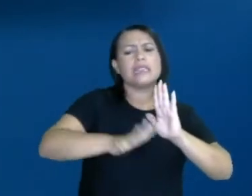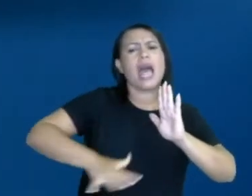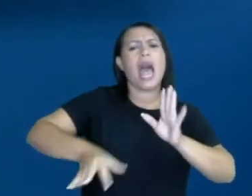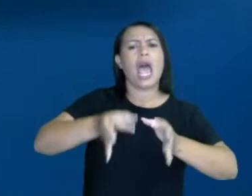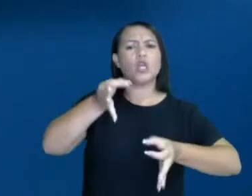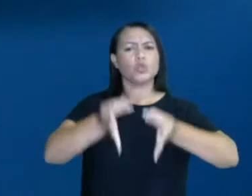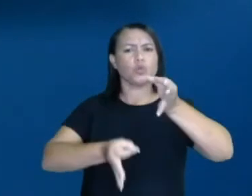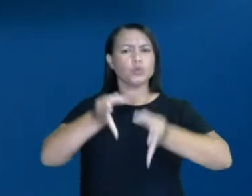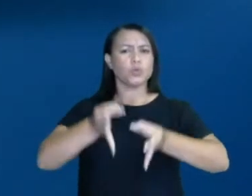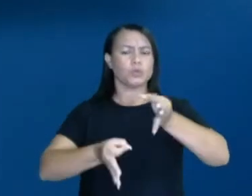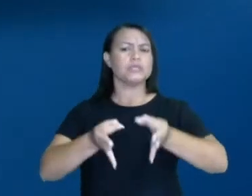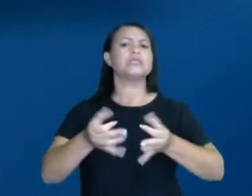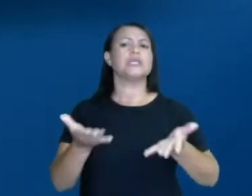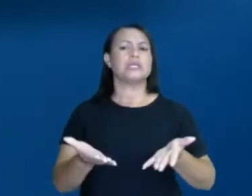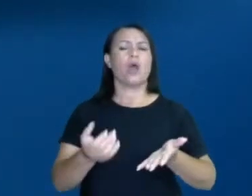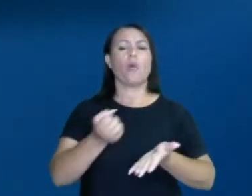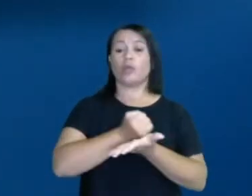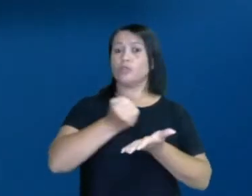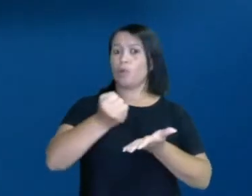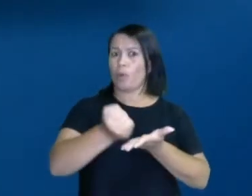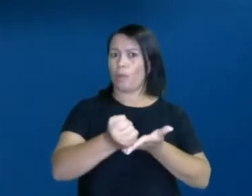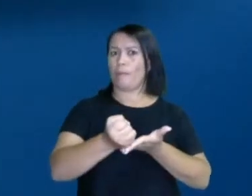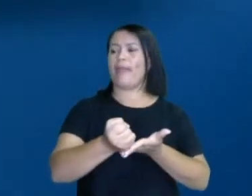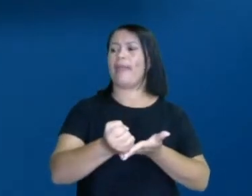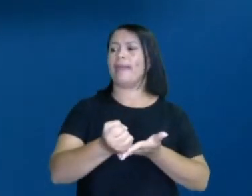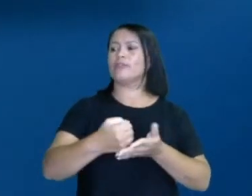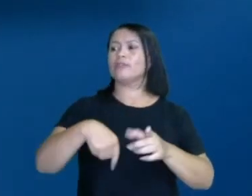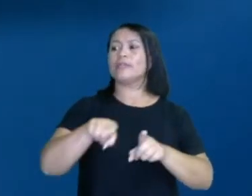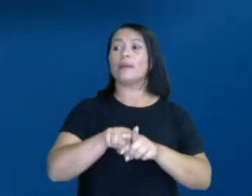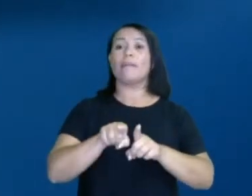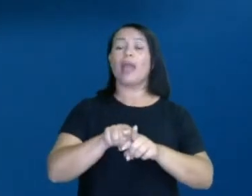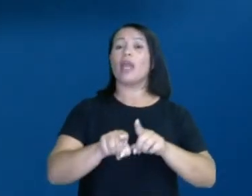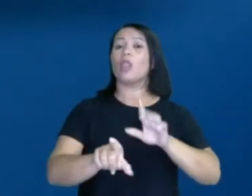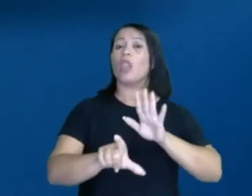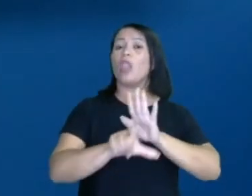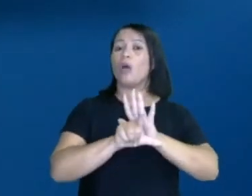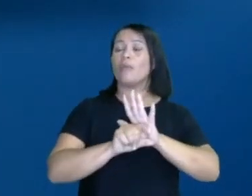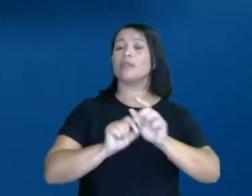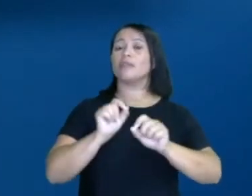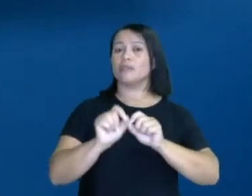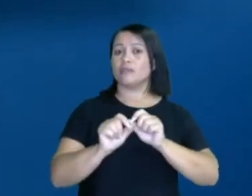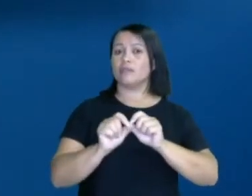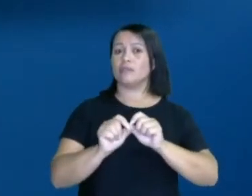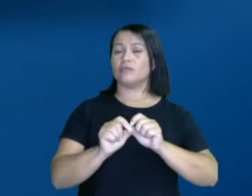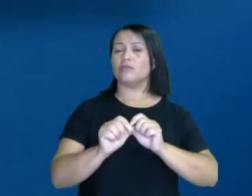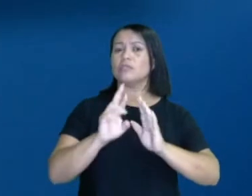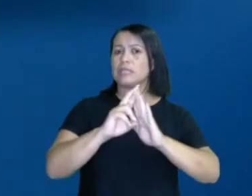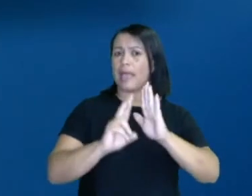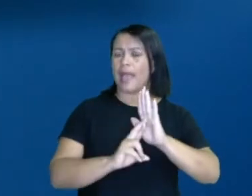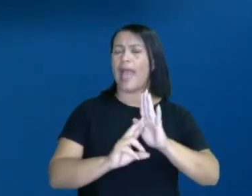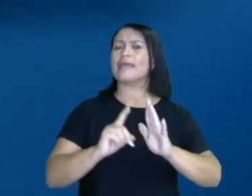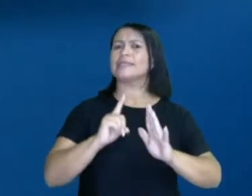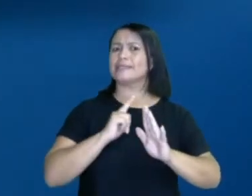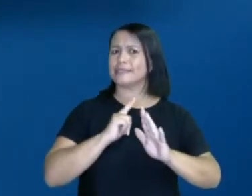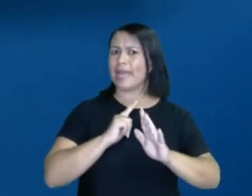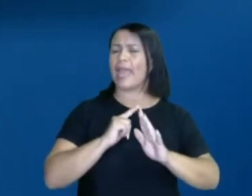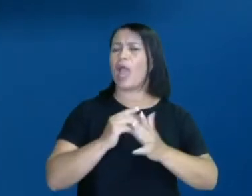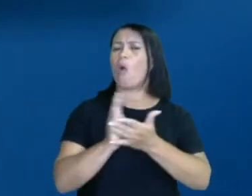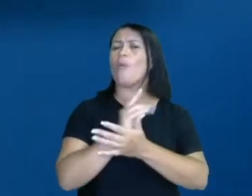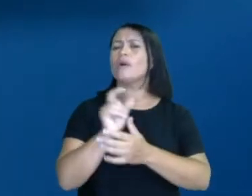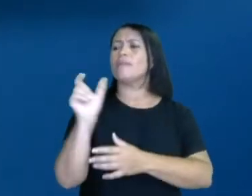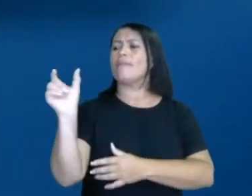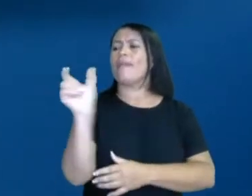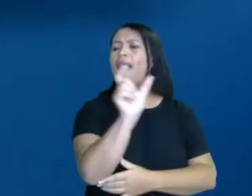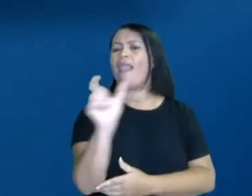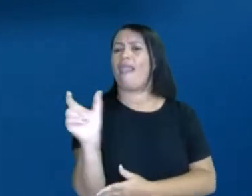jurídica, esses documentos, textos normativos e legais, vão estar repletos de palavras